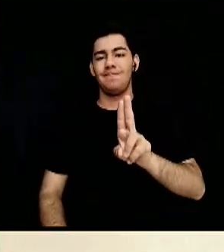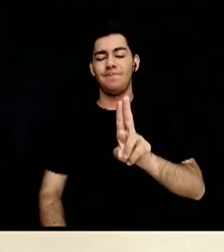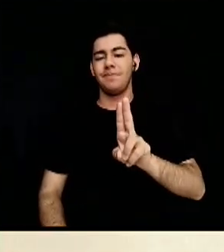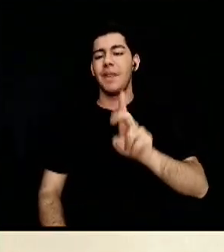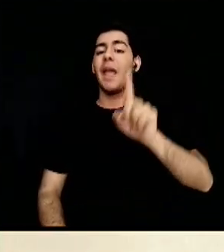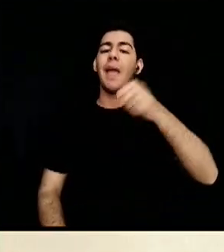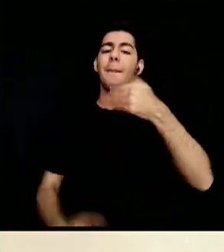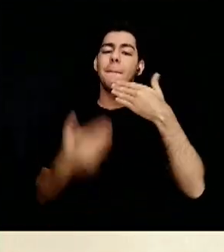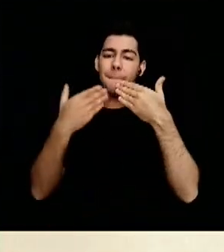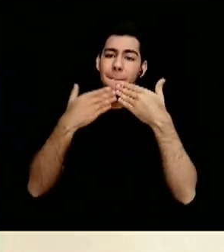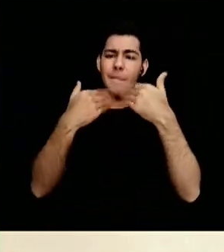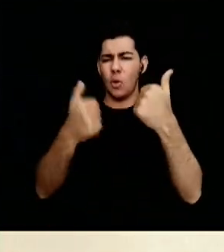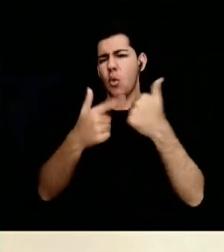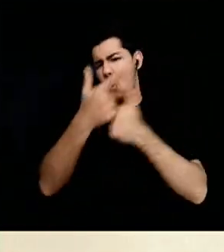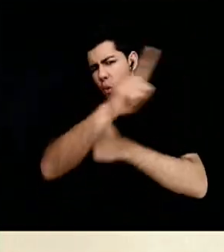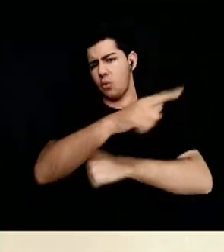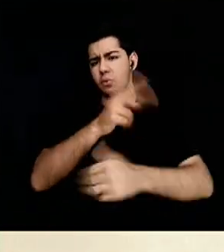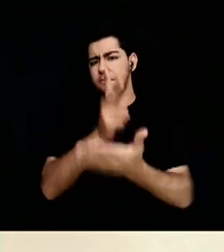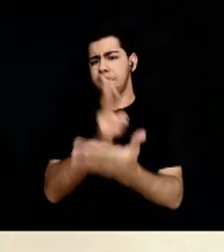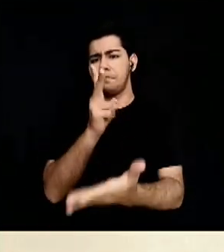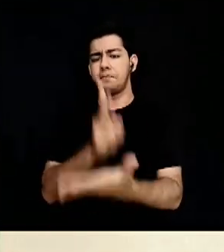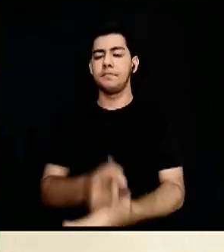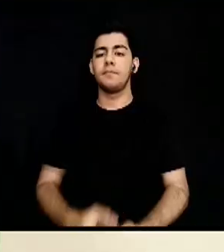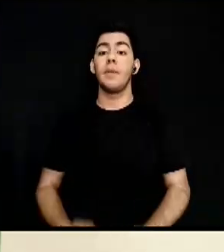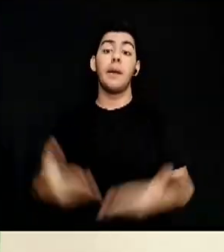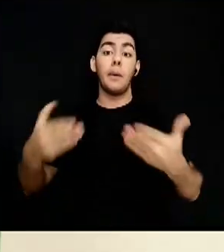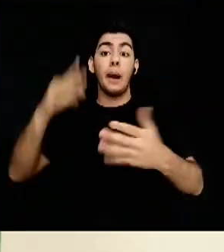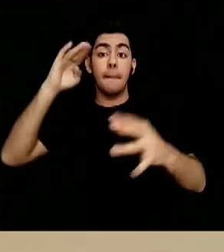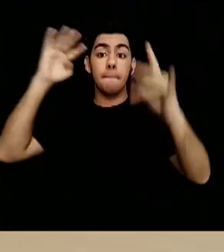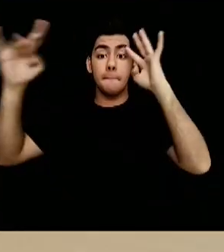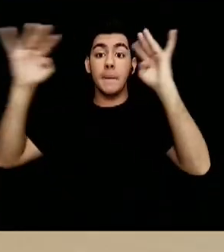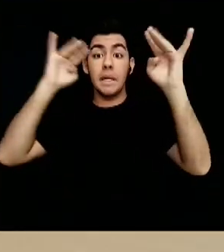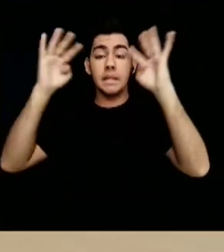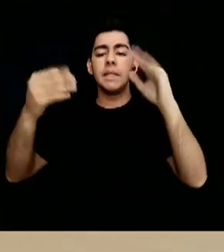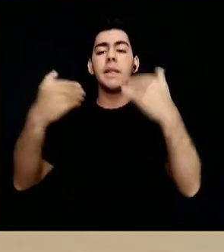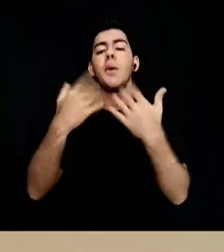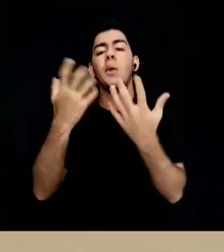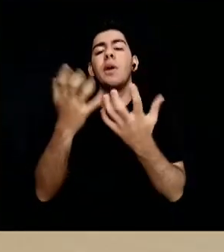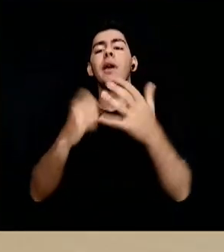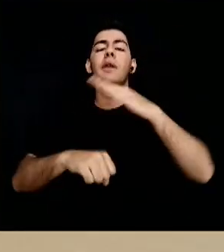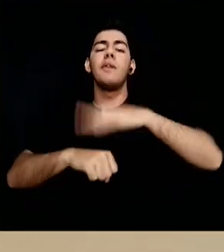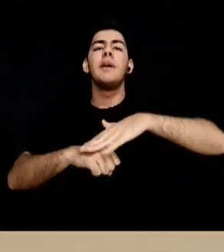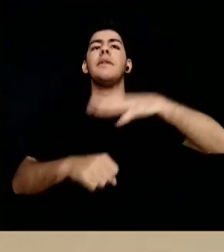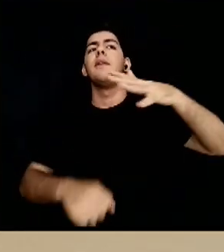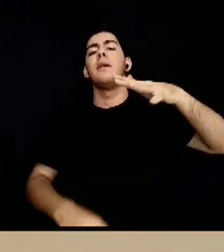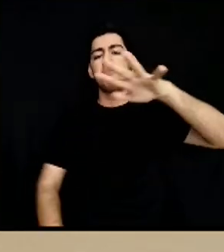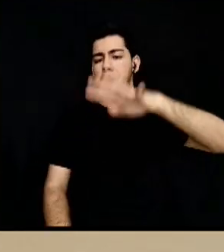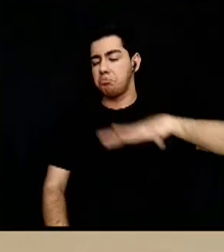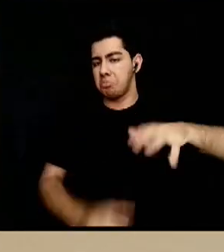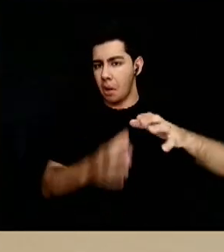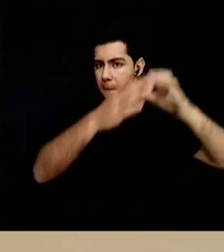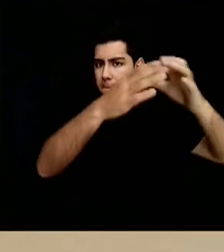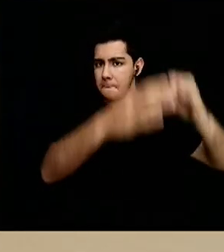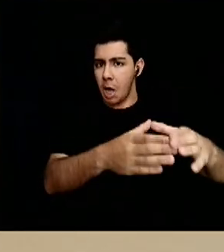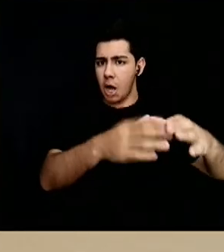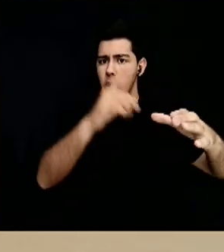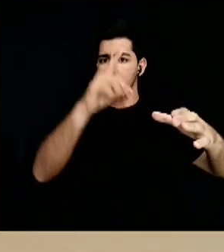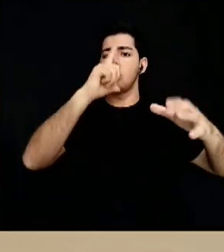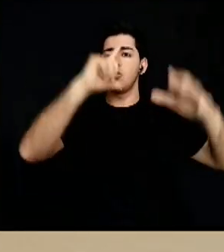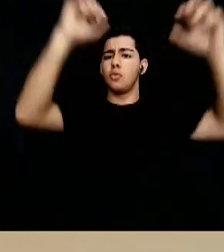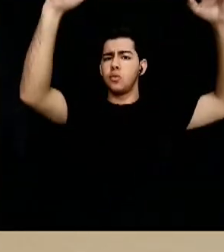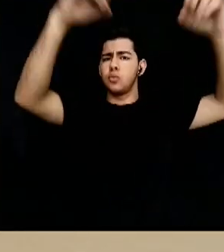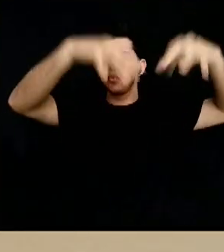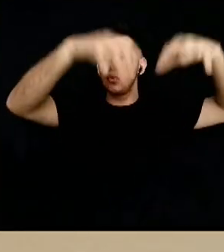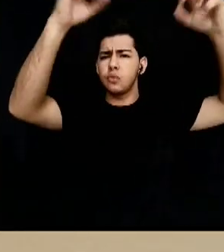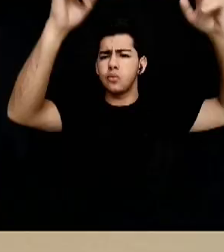Então aqui, vamos imaginar que eu quero deixar isso no tempo. Eu vou ter que passar um verniz à base